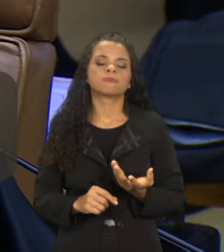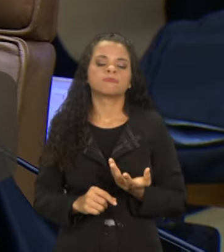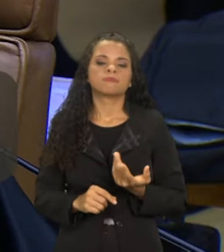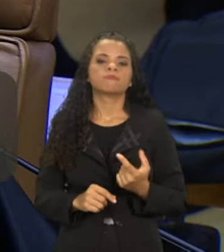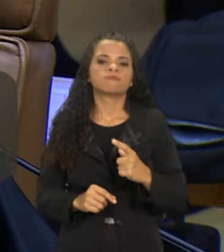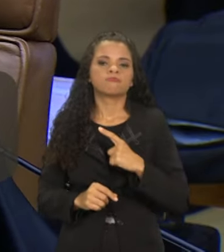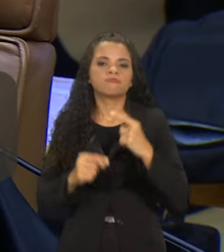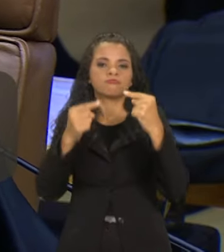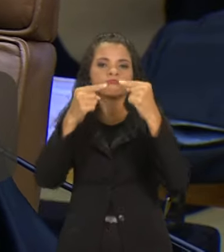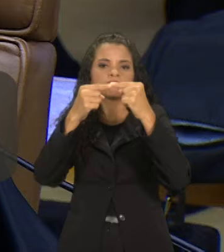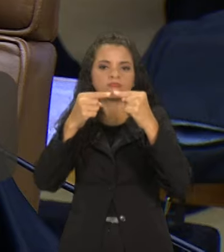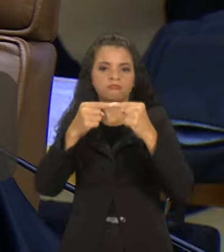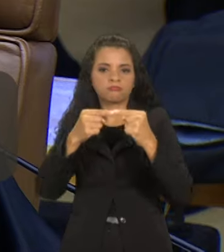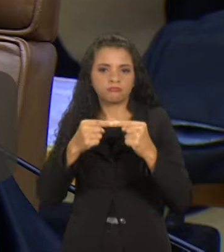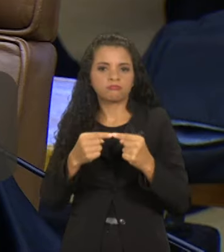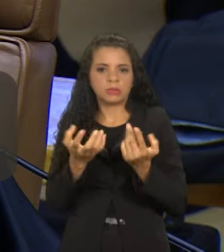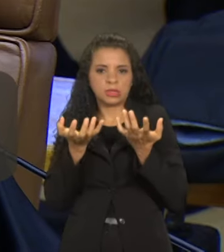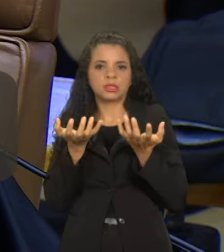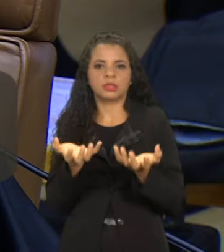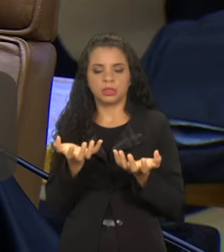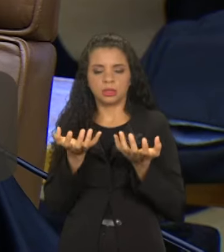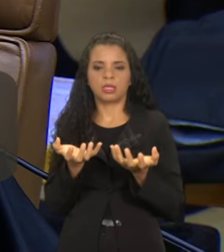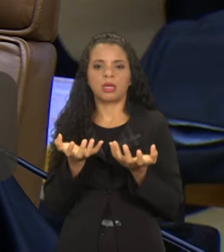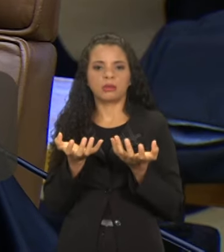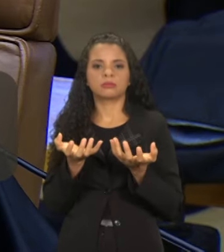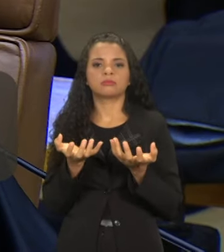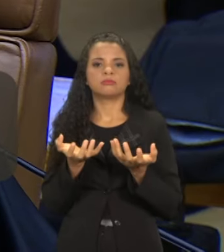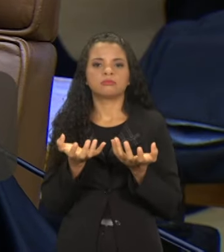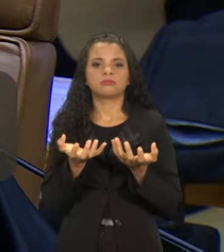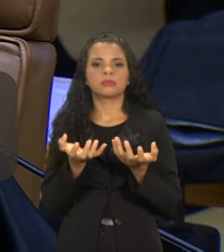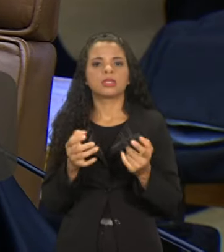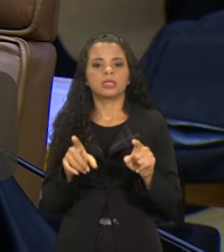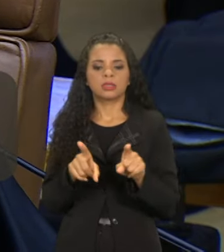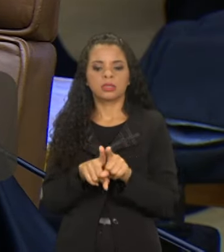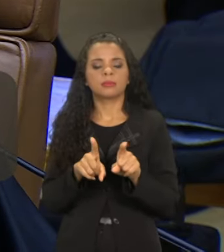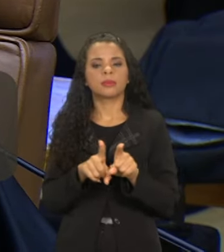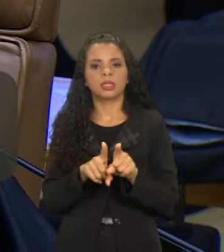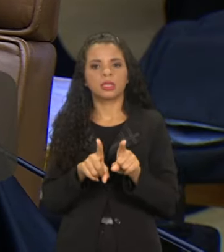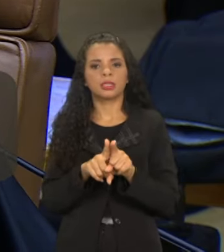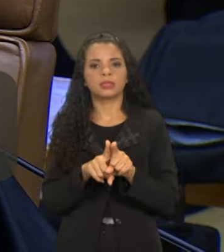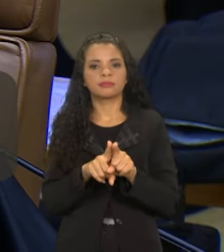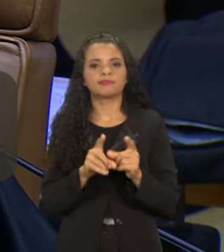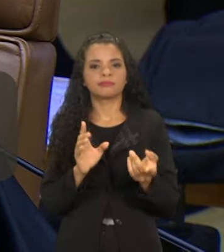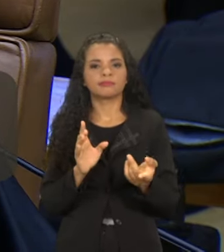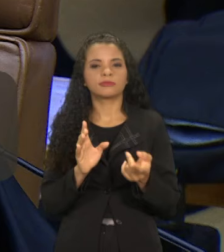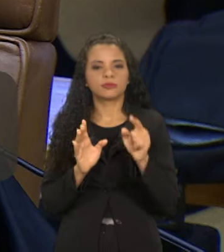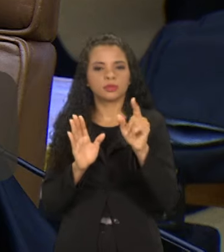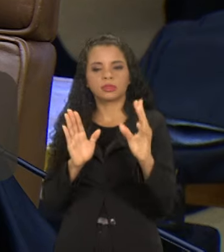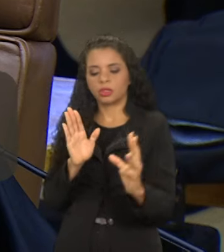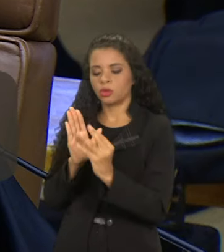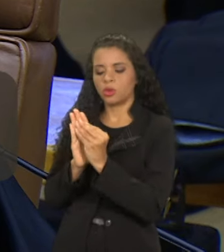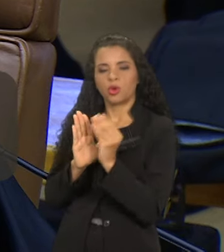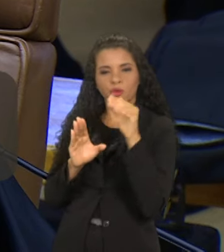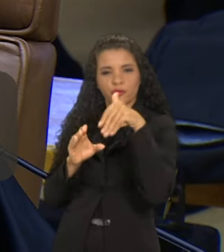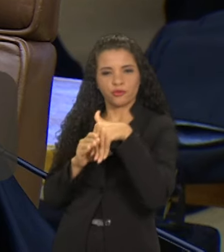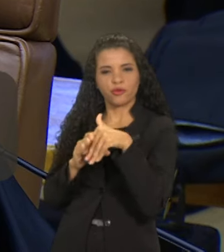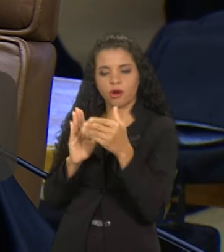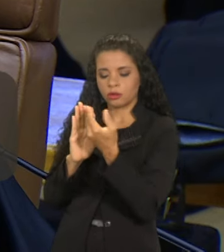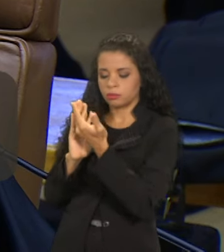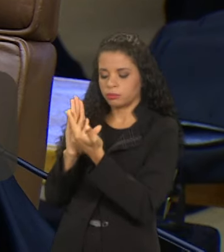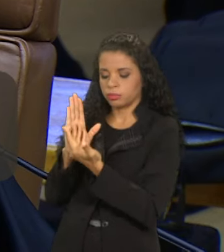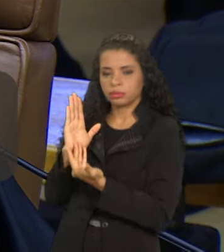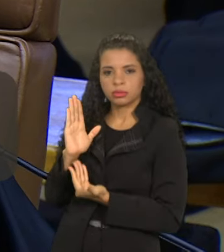E como assentou Vossa Excelência, e são as palavras do voto, Se preferir não